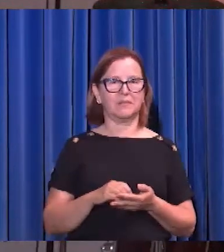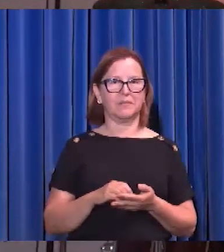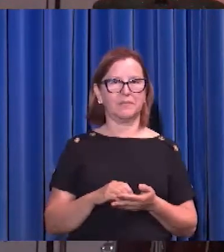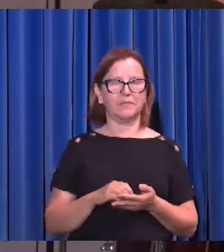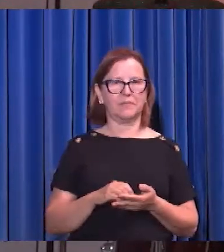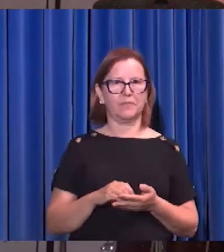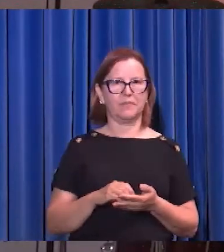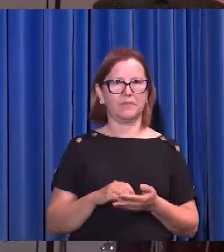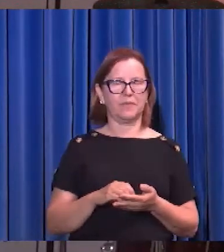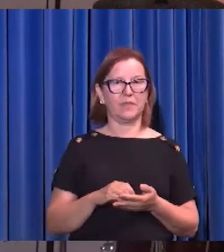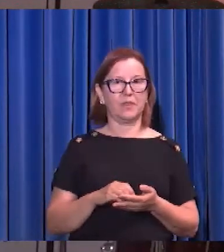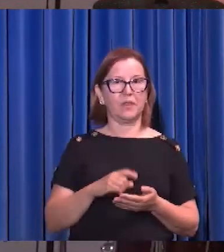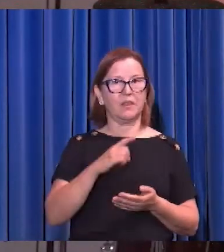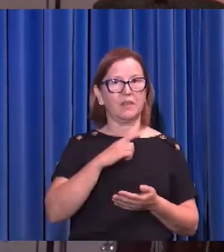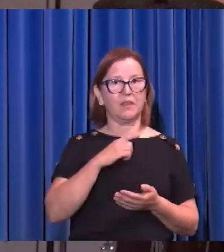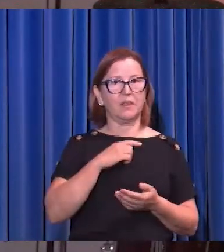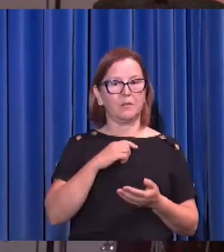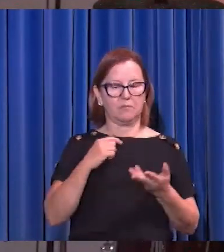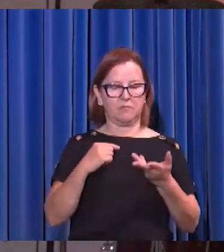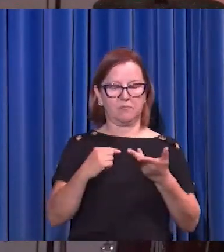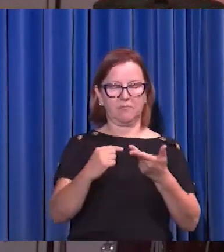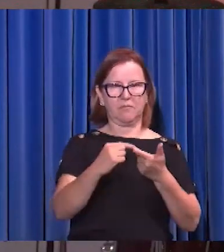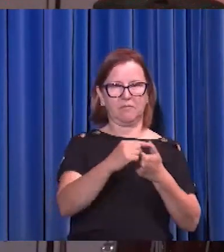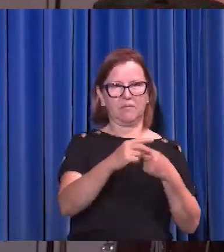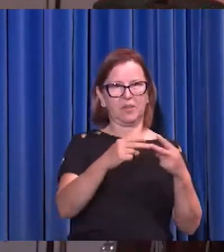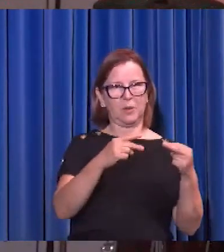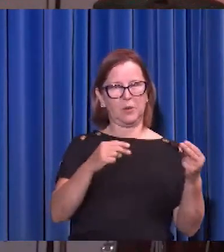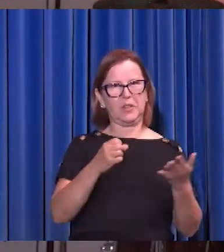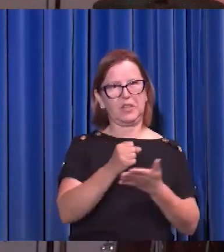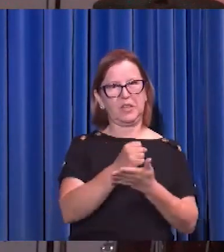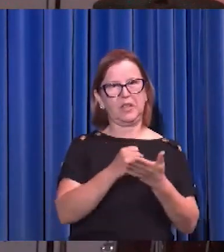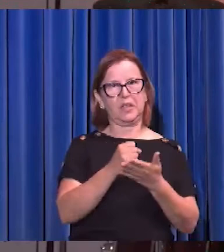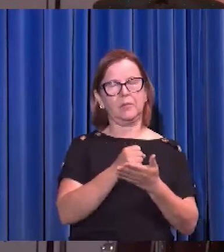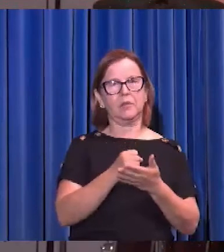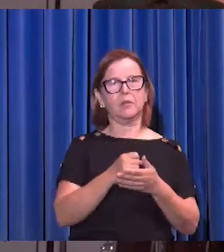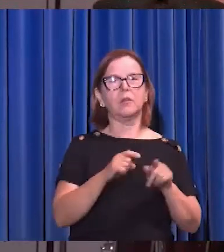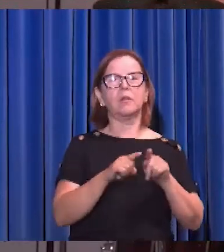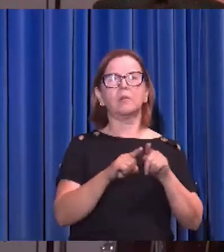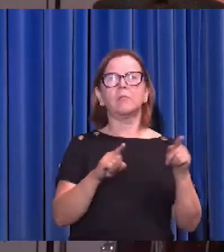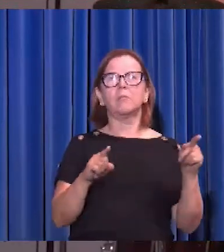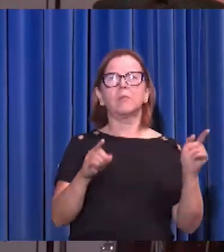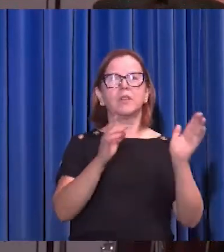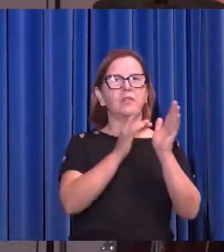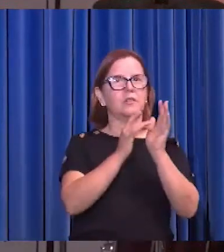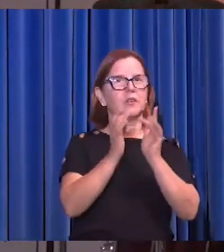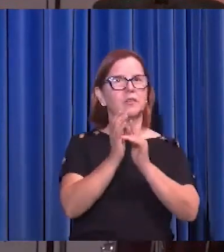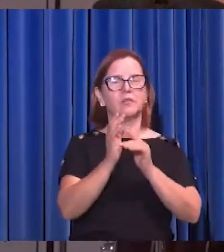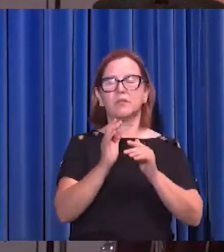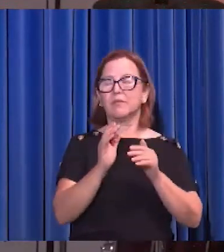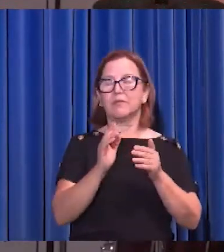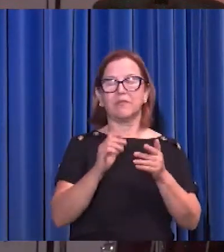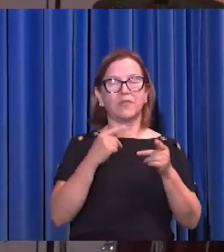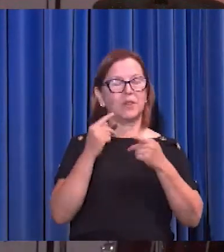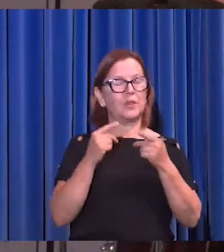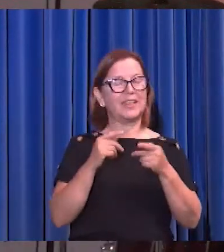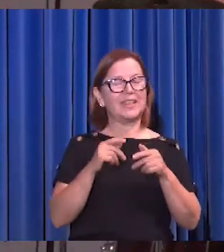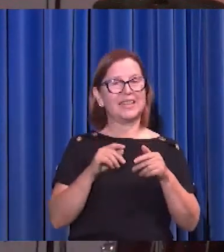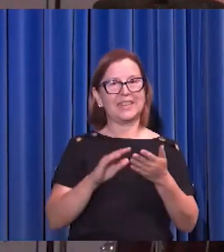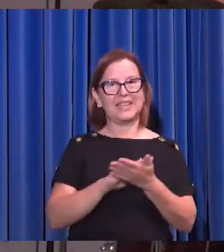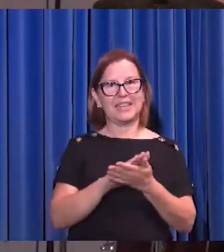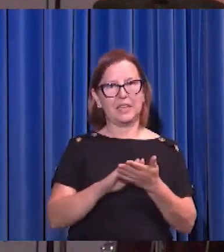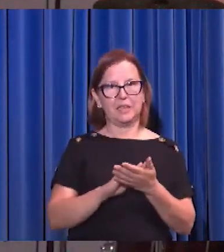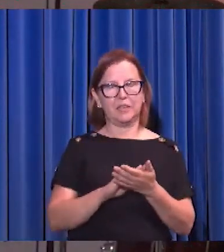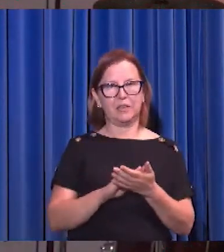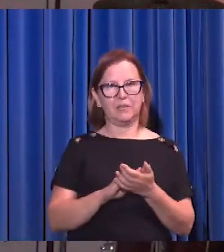vacinas. Temos tantas coisas. Só que Jesus não falou nada disso. Jesus falou assim, faz uma